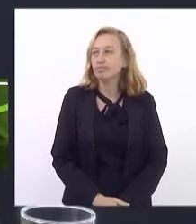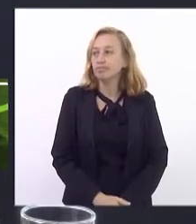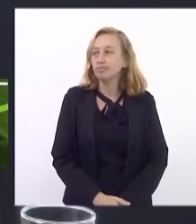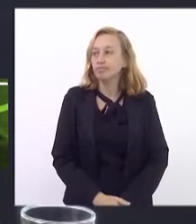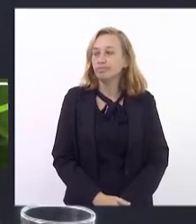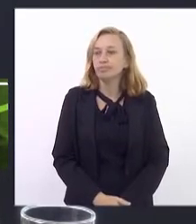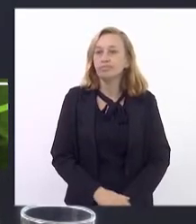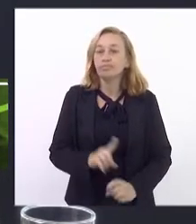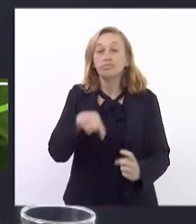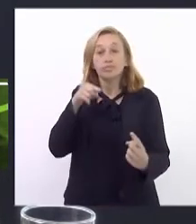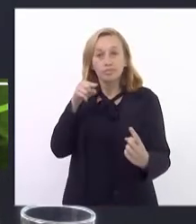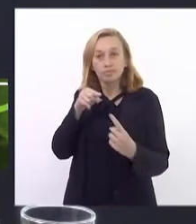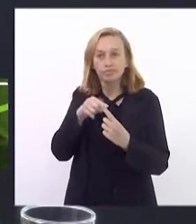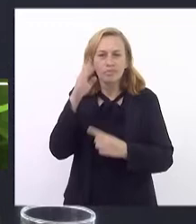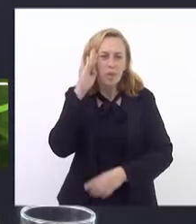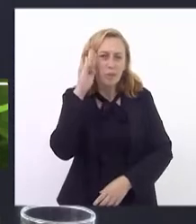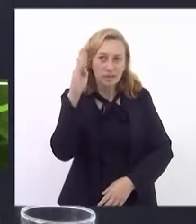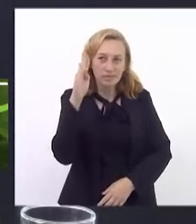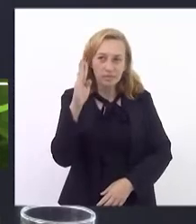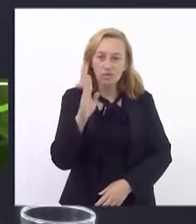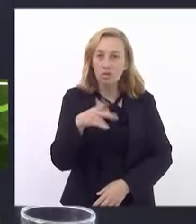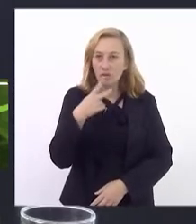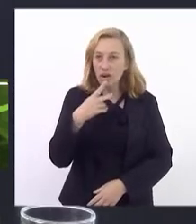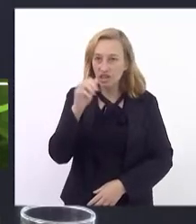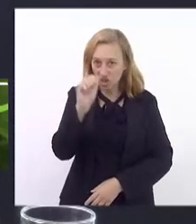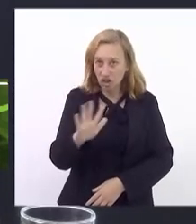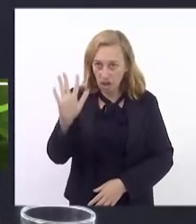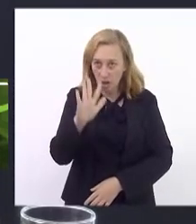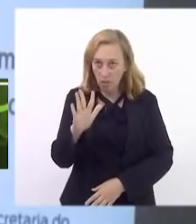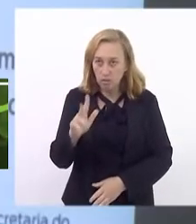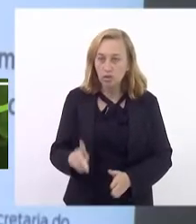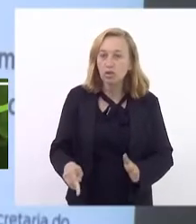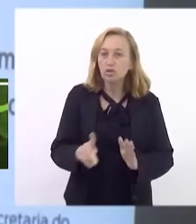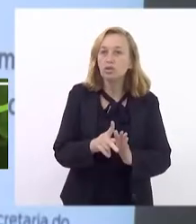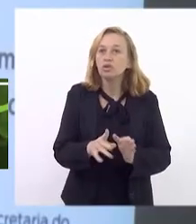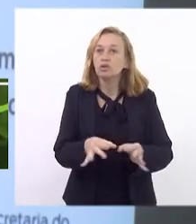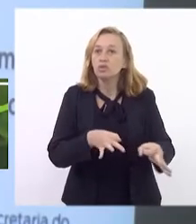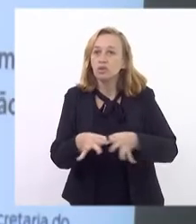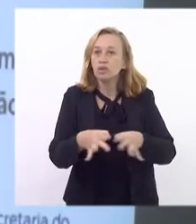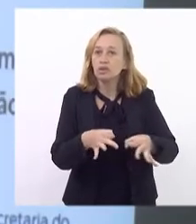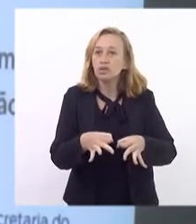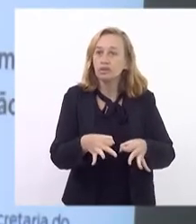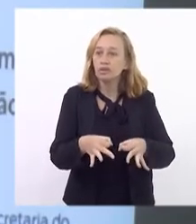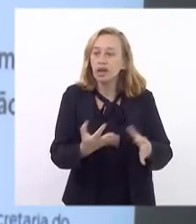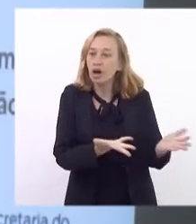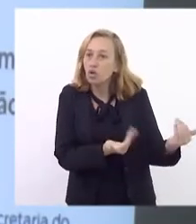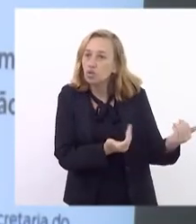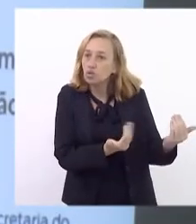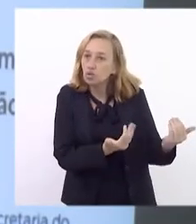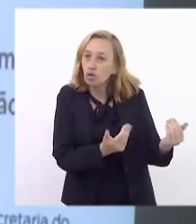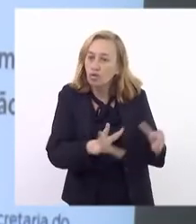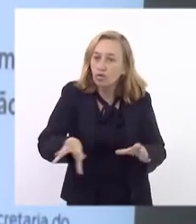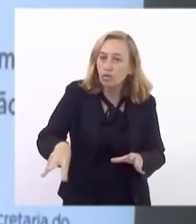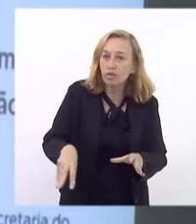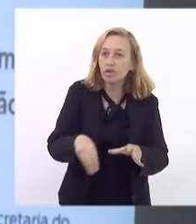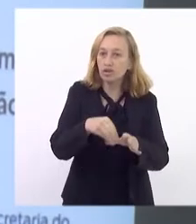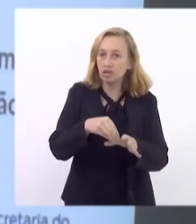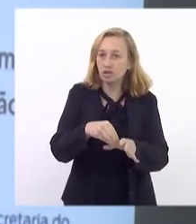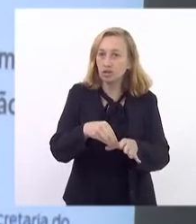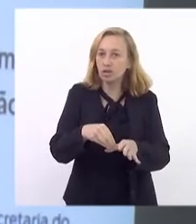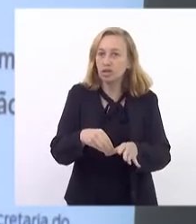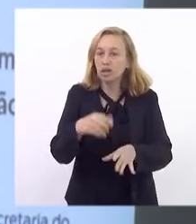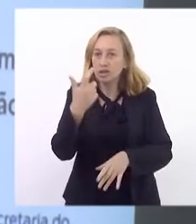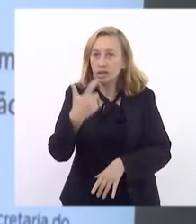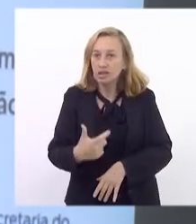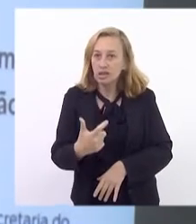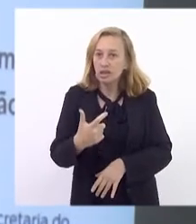Os objetivos principais, não vou falar de maneira geral, do projeto é preparar esses jovens para eles serem agentes de